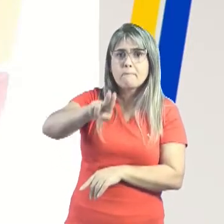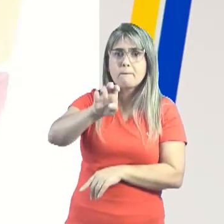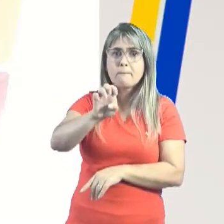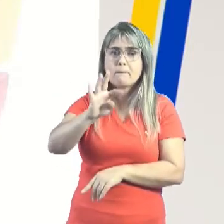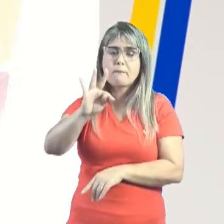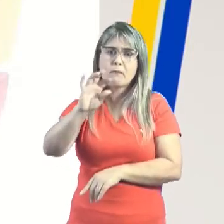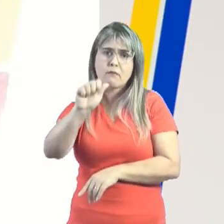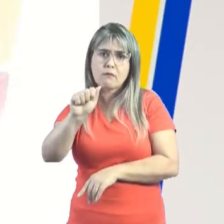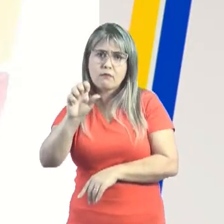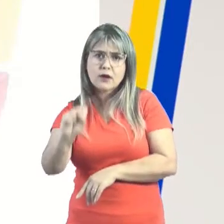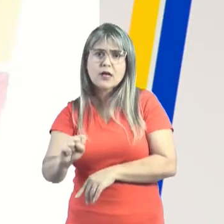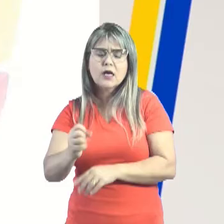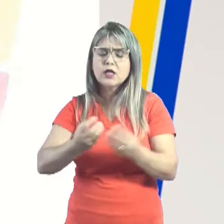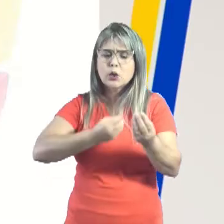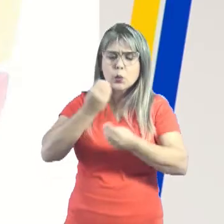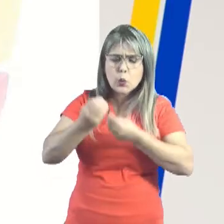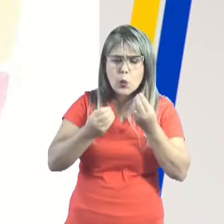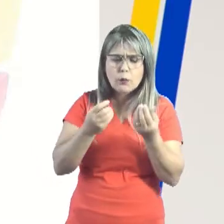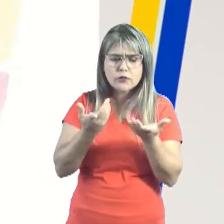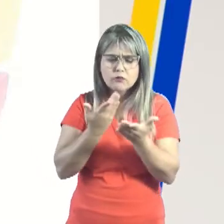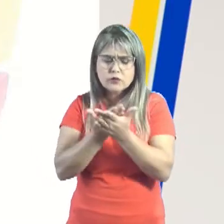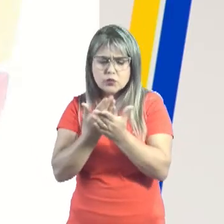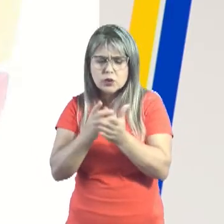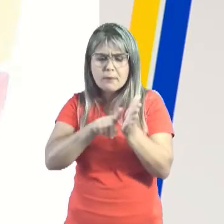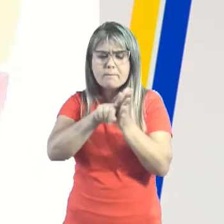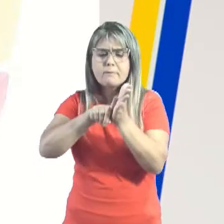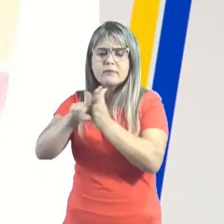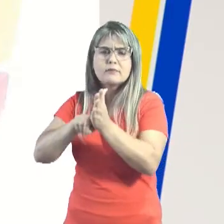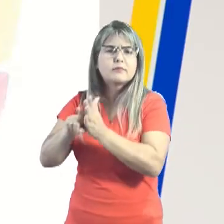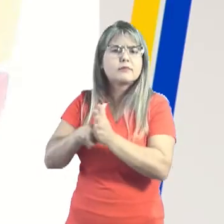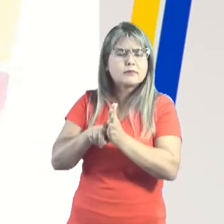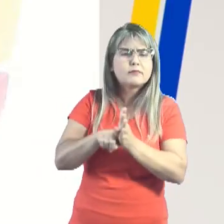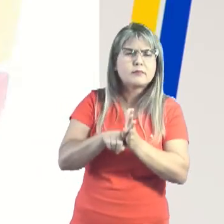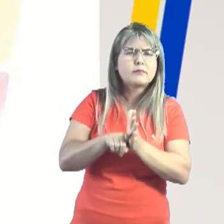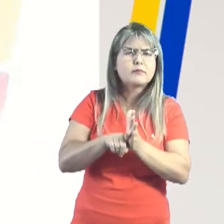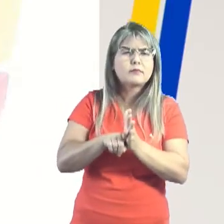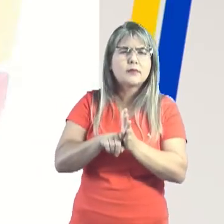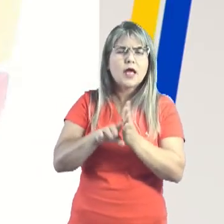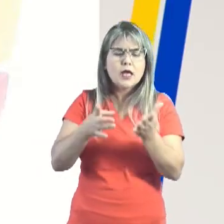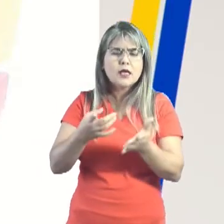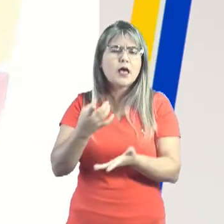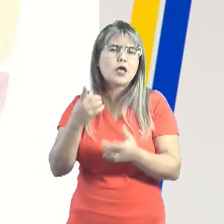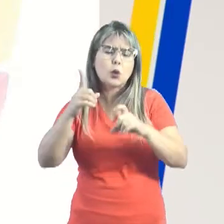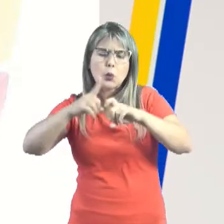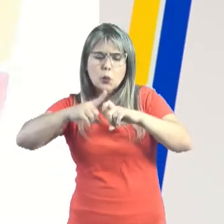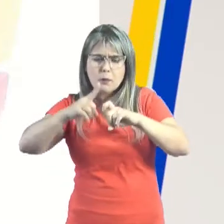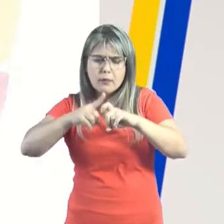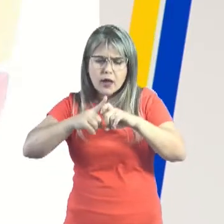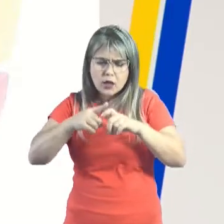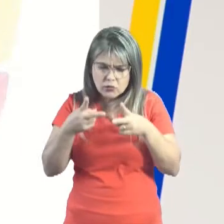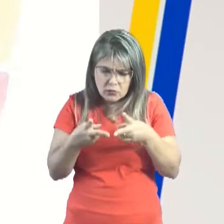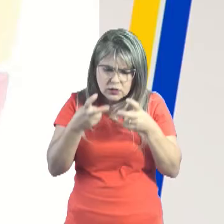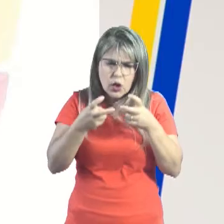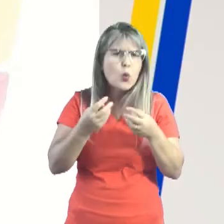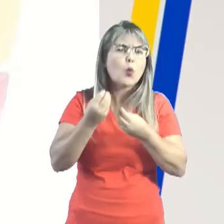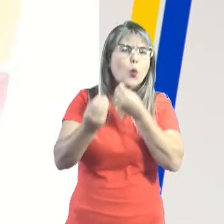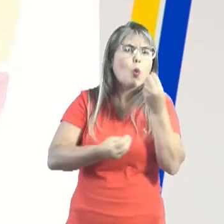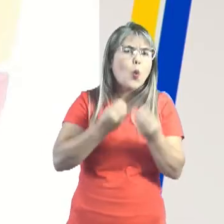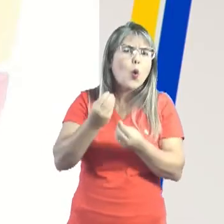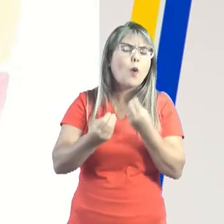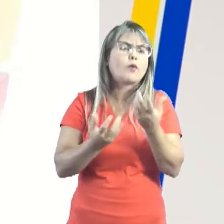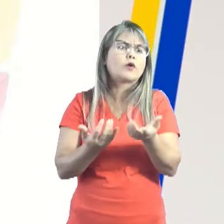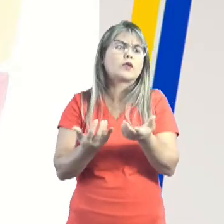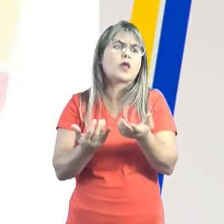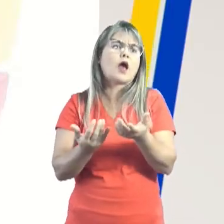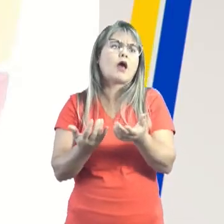todo misturado. Mas às vezes o médico quer observar como está o seu colesterol, como